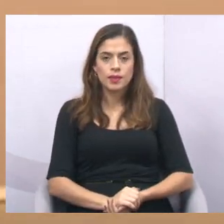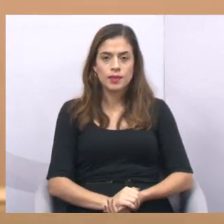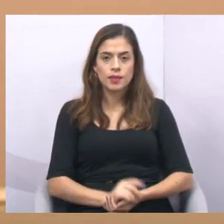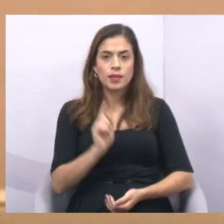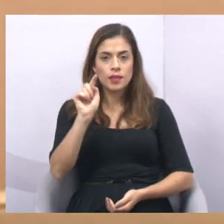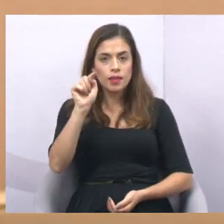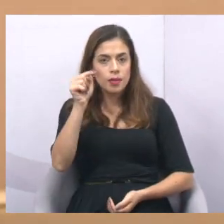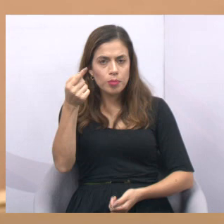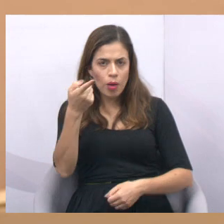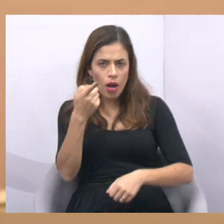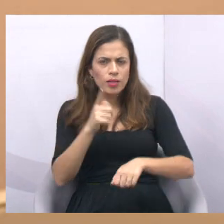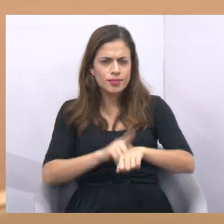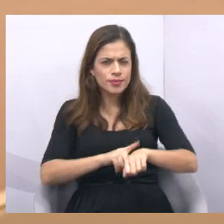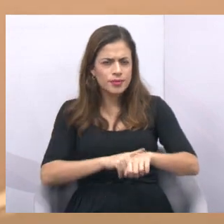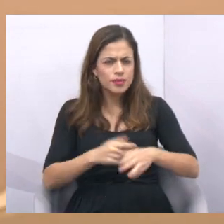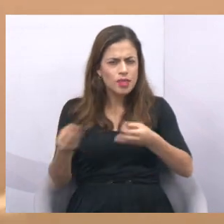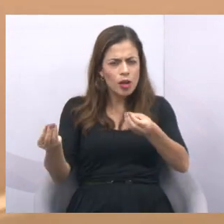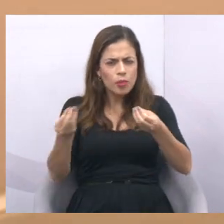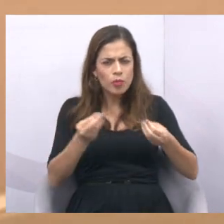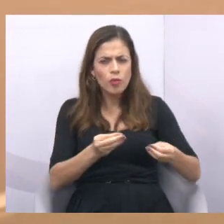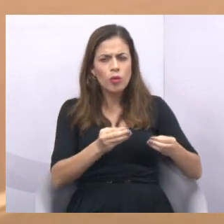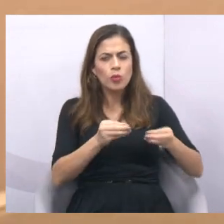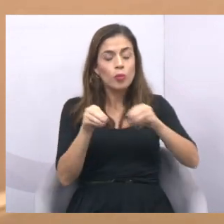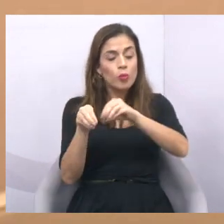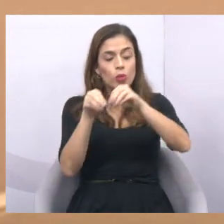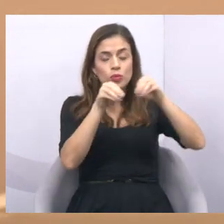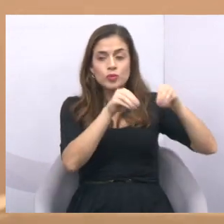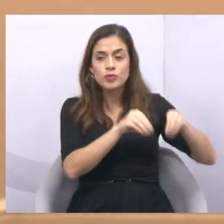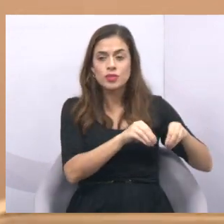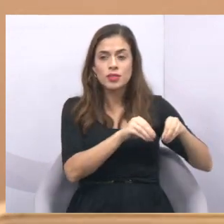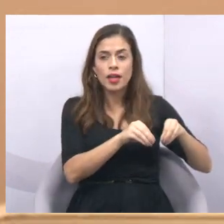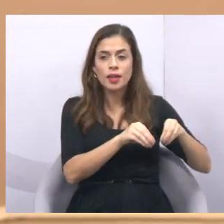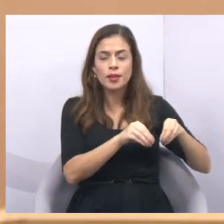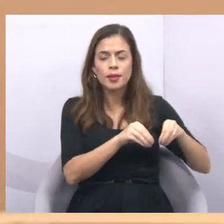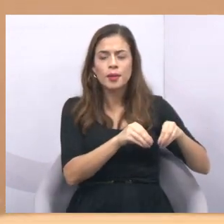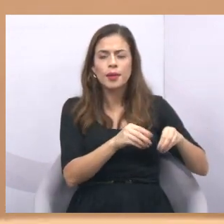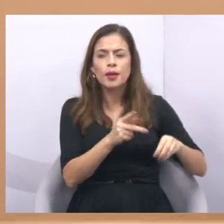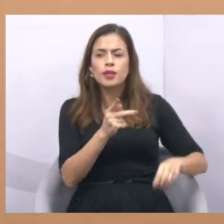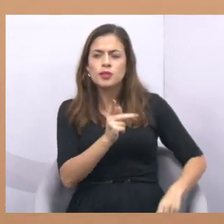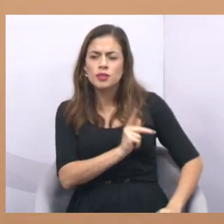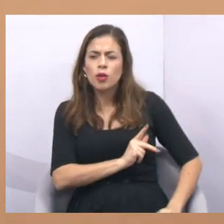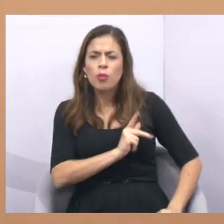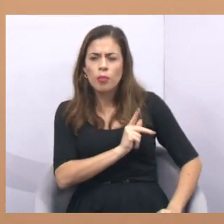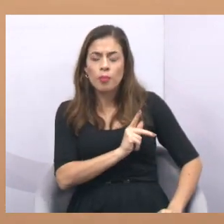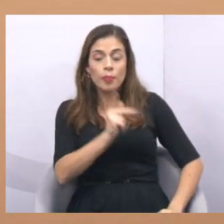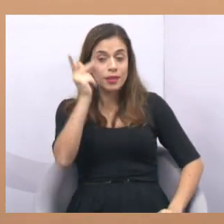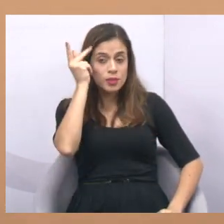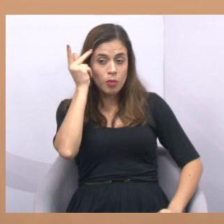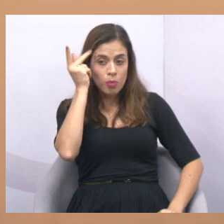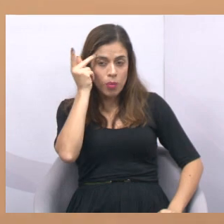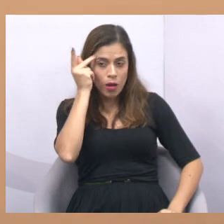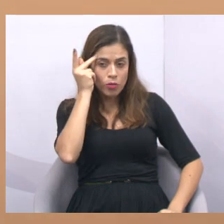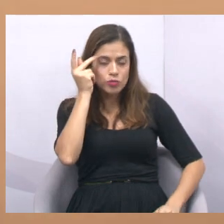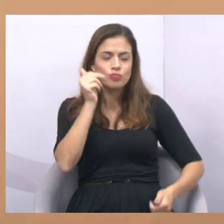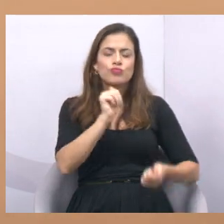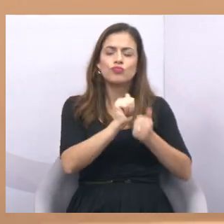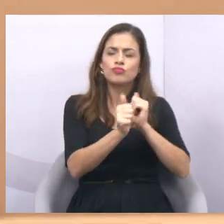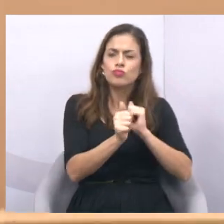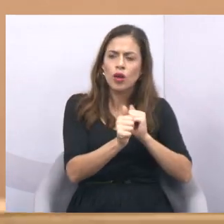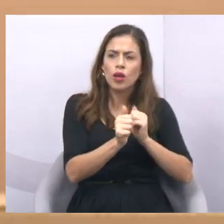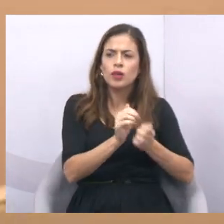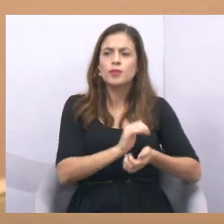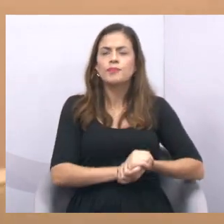Após esse tempo, eu fui para São Paulo jogar no Palmeiras e o Edivar foi ser técnico